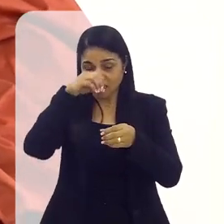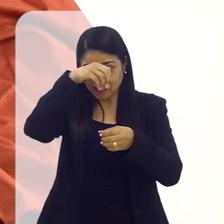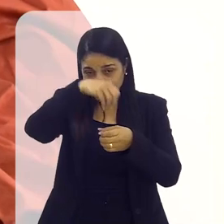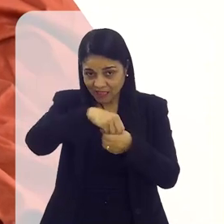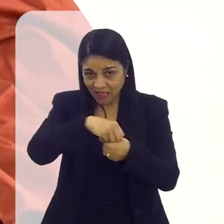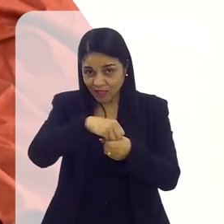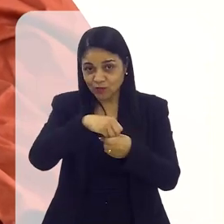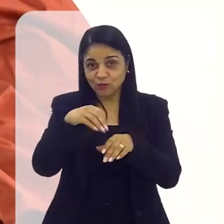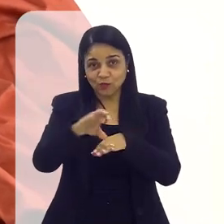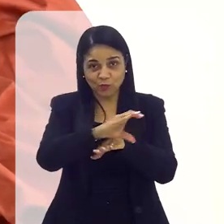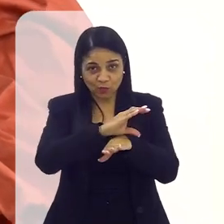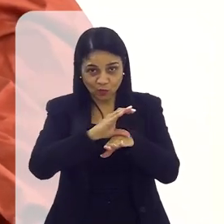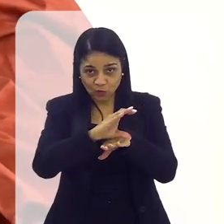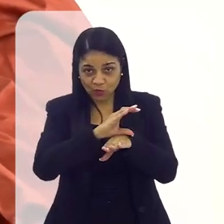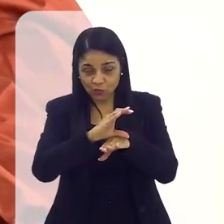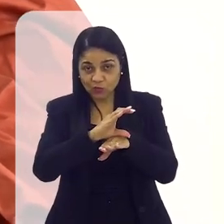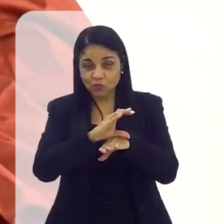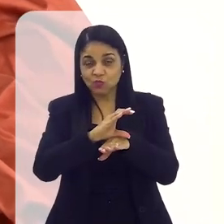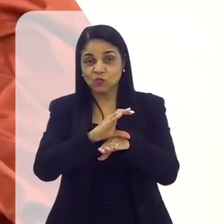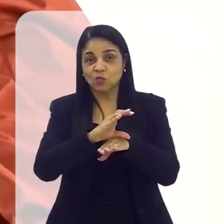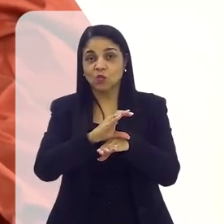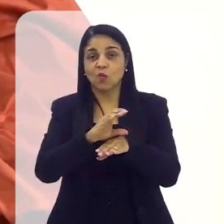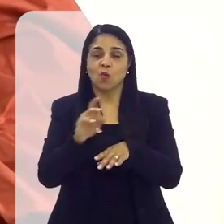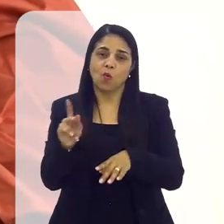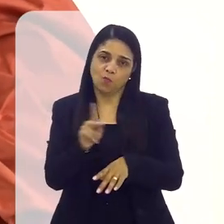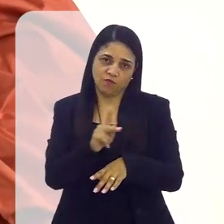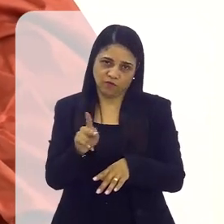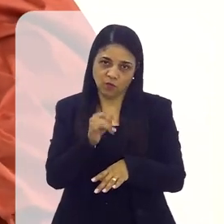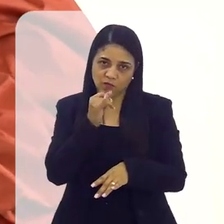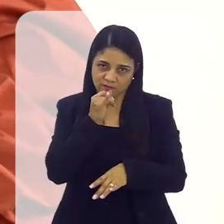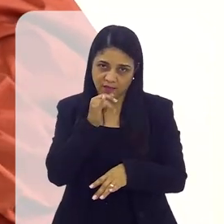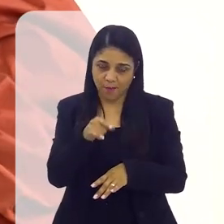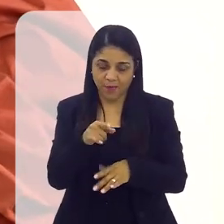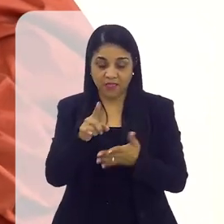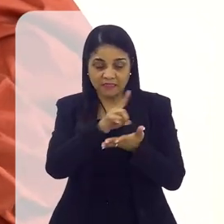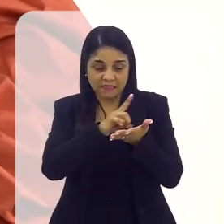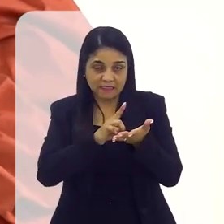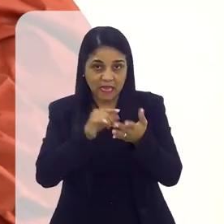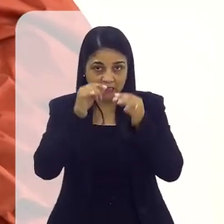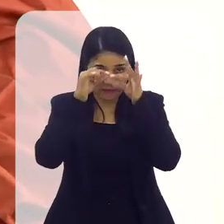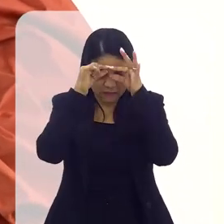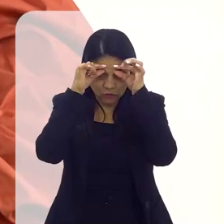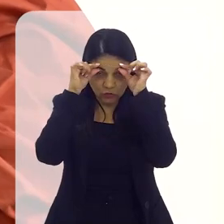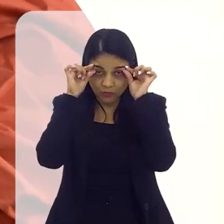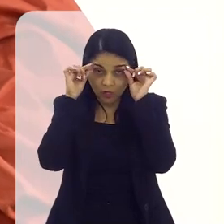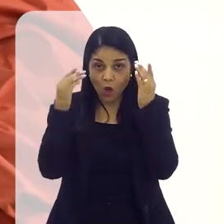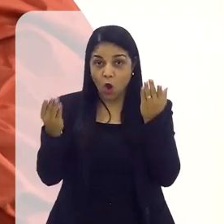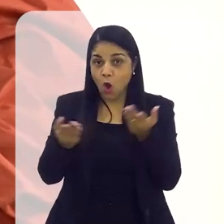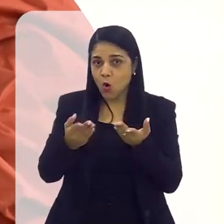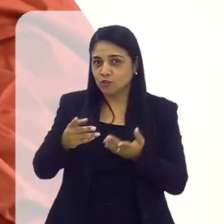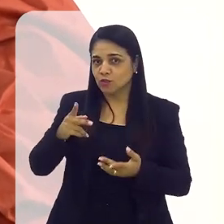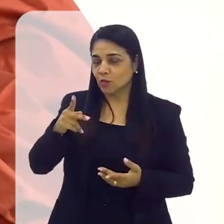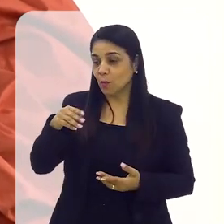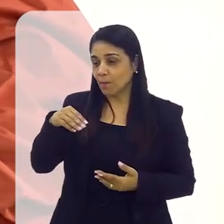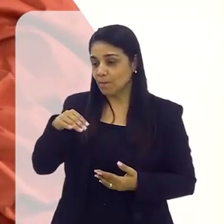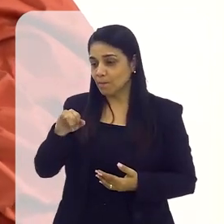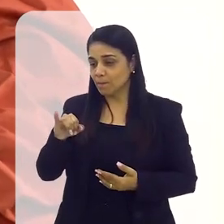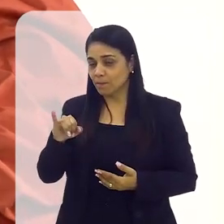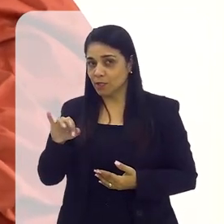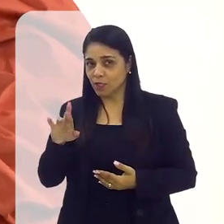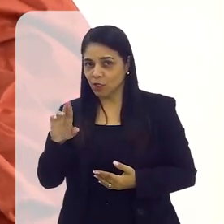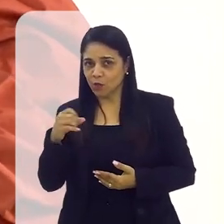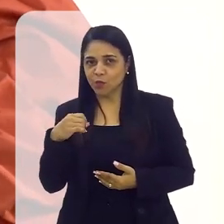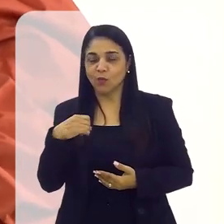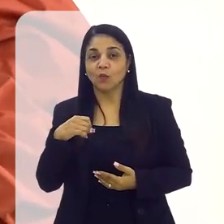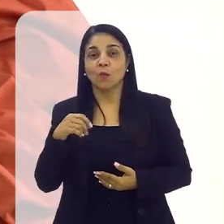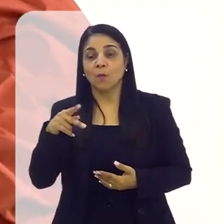dessas especializações, no caso, esse professor, por exemplo, ele era um designer de sobrancelha. Hoje ele é um micropigmentador,